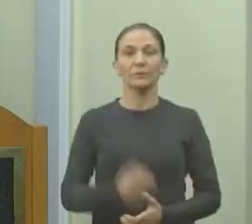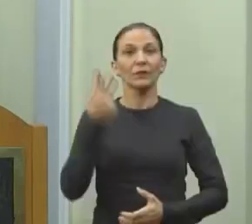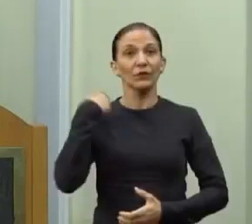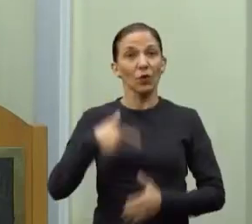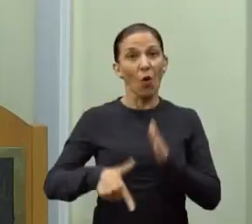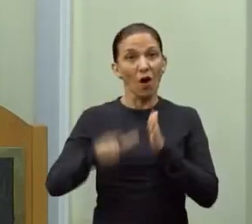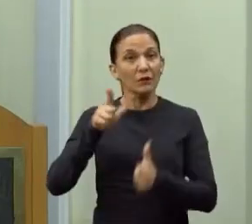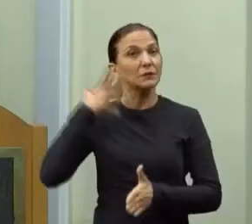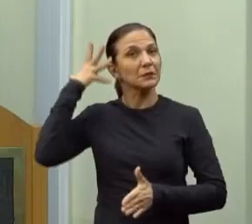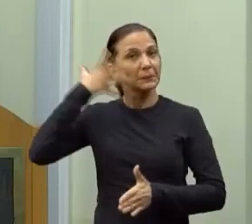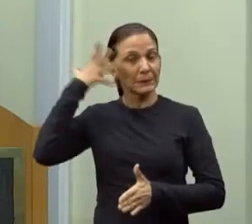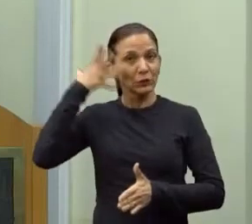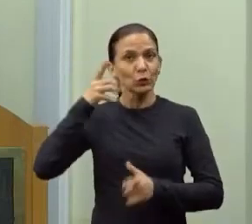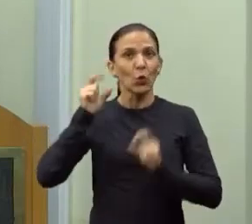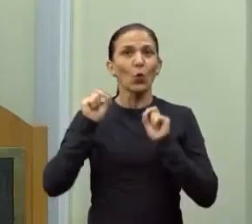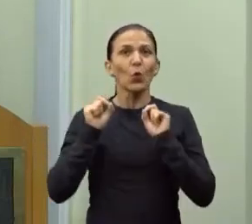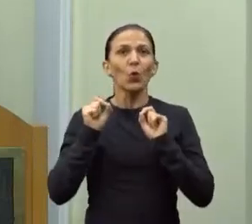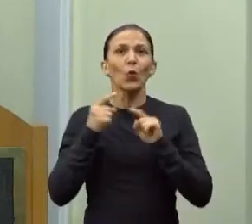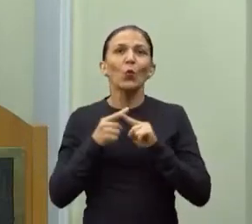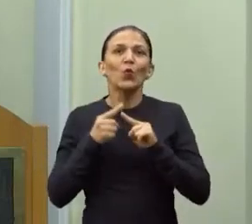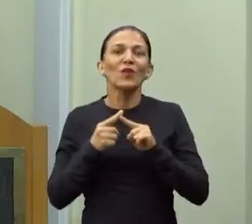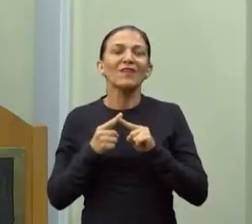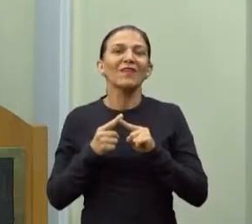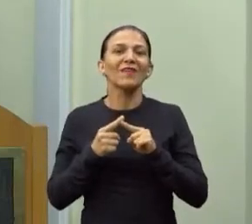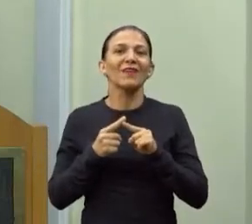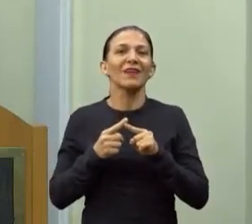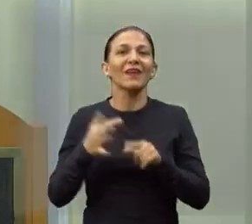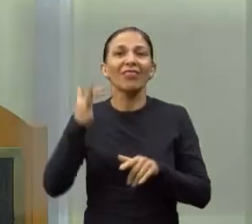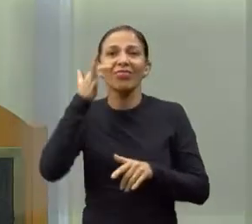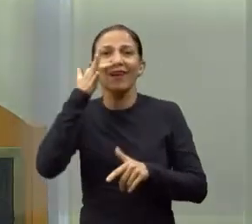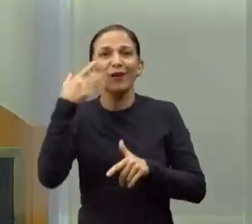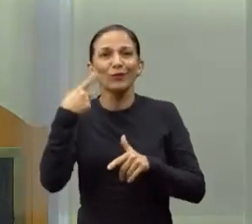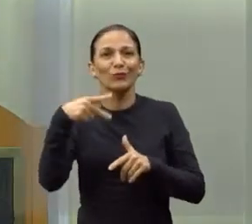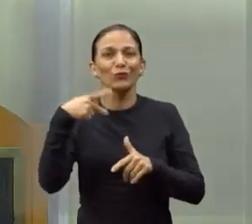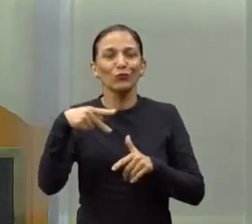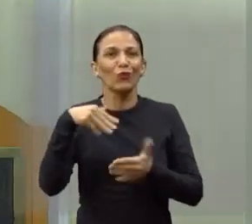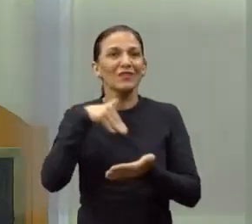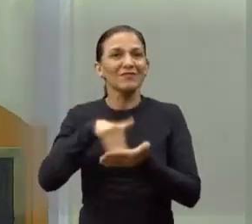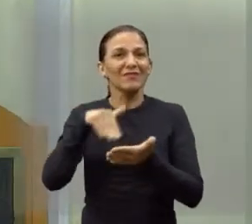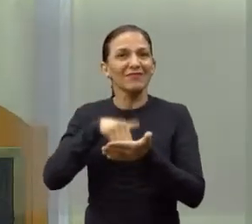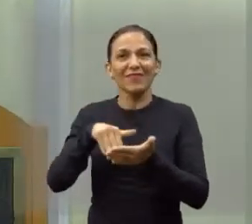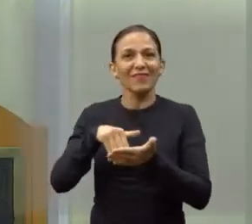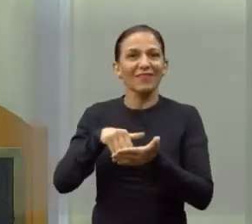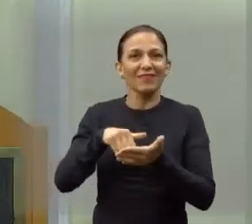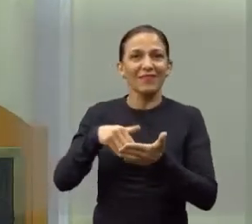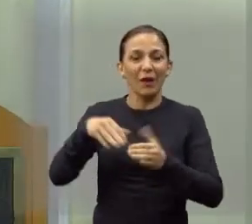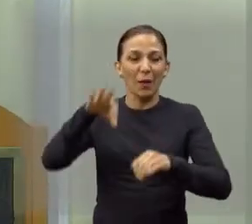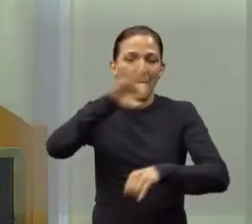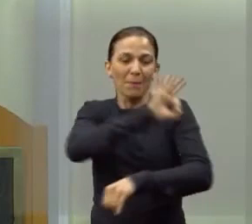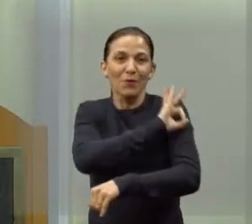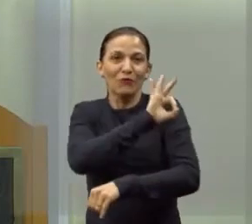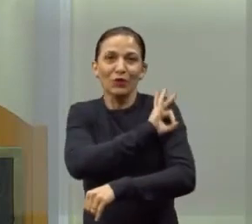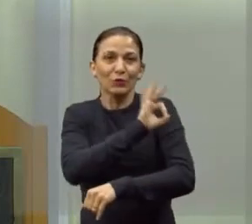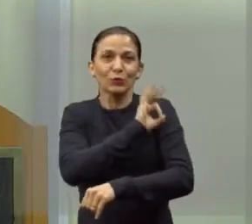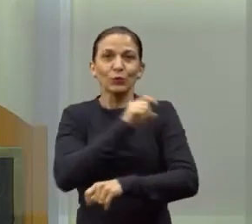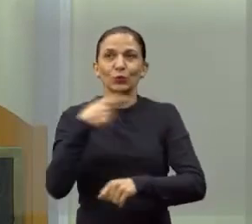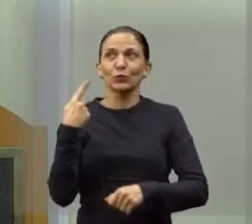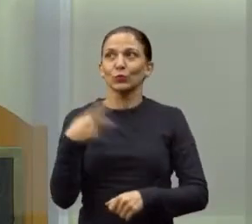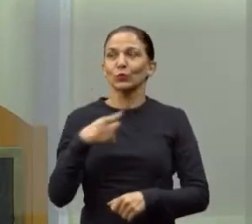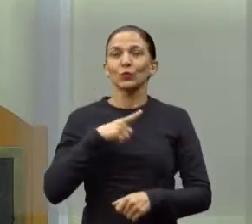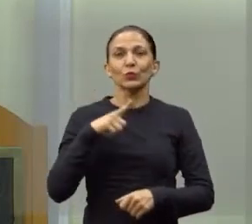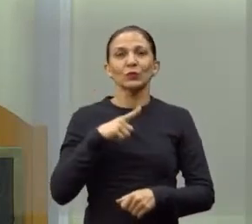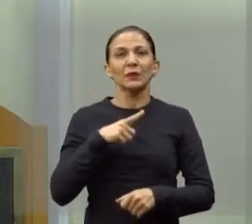Porque em nenhum momento a sua indignação com uma secretaria XYZ aqui de Araraquara